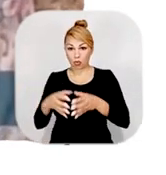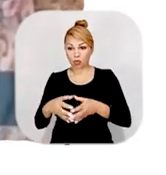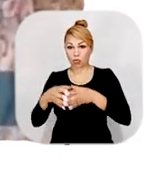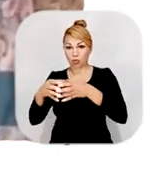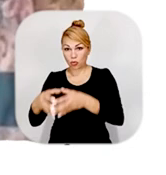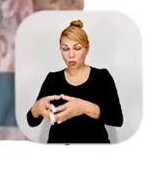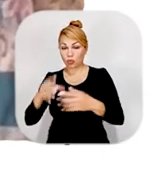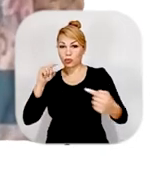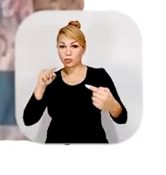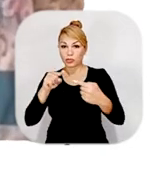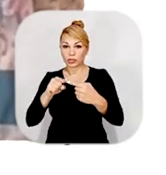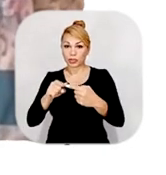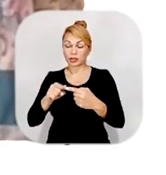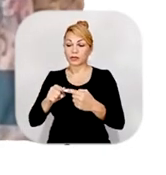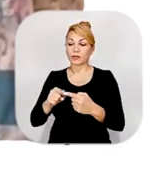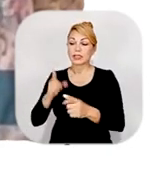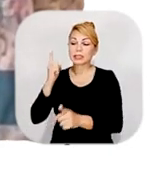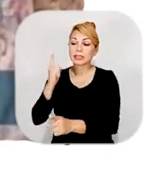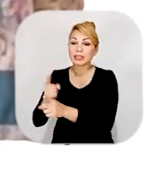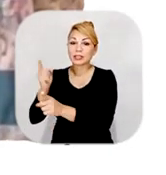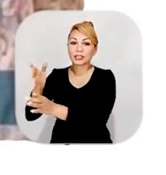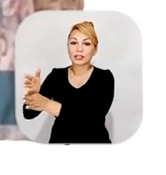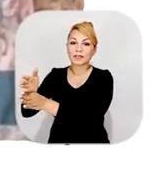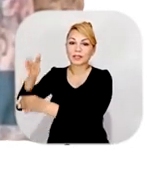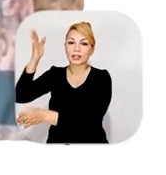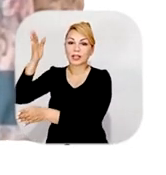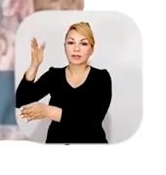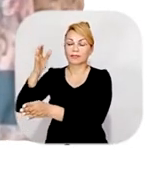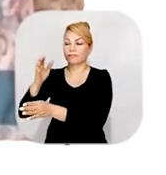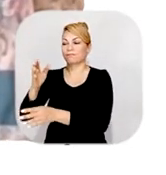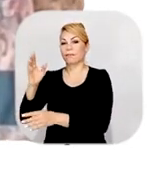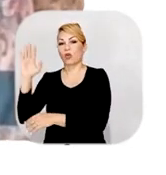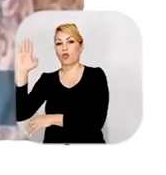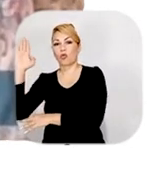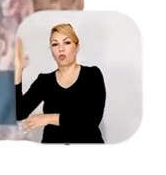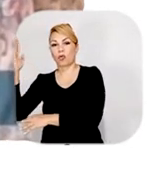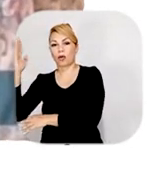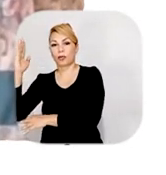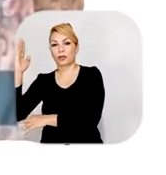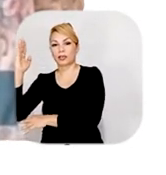para Bolívia que ele estava trabalhando, mas ele visitou a região e